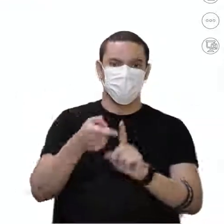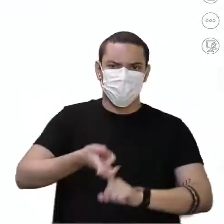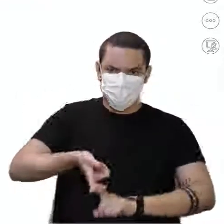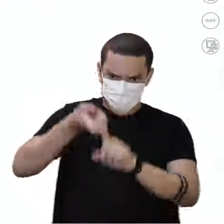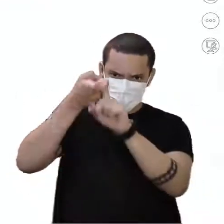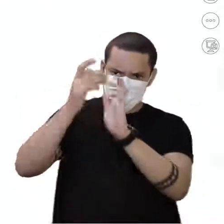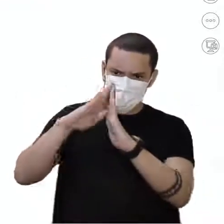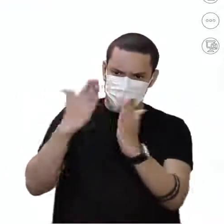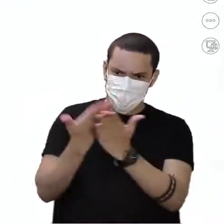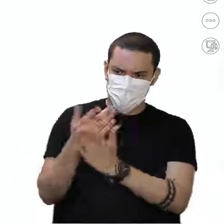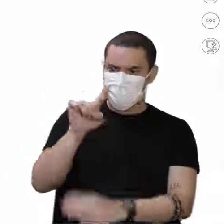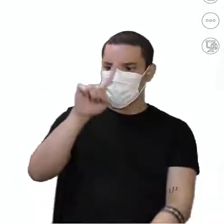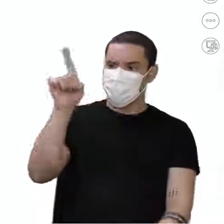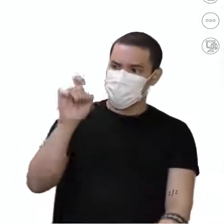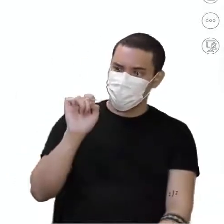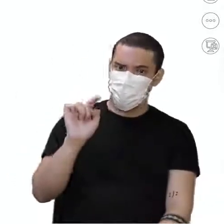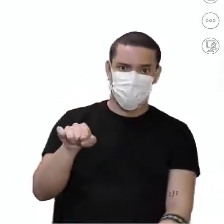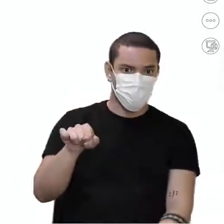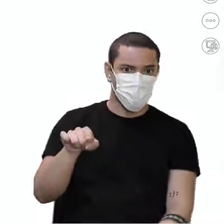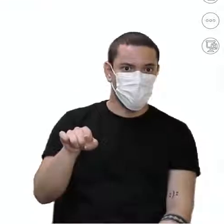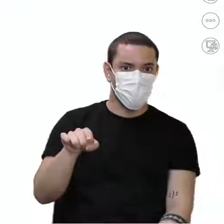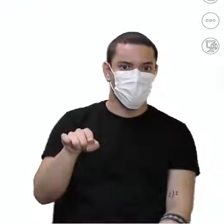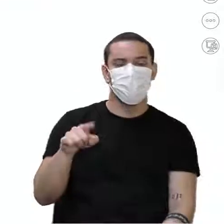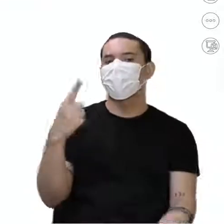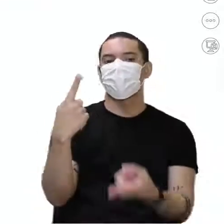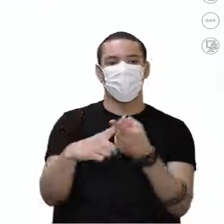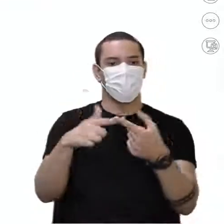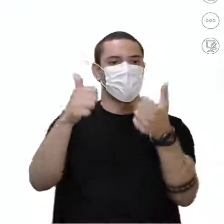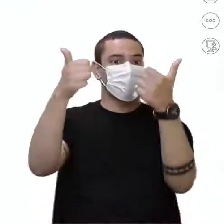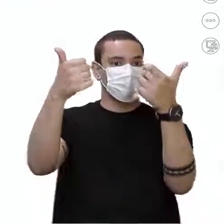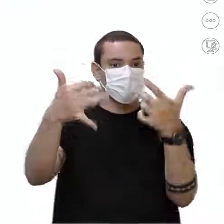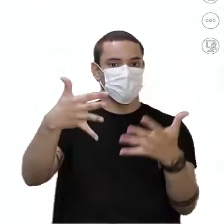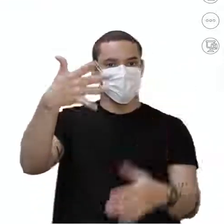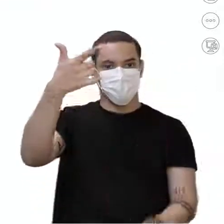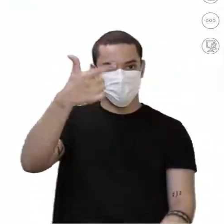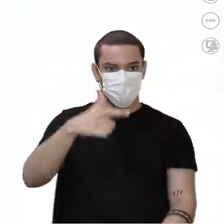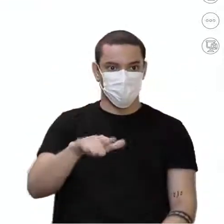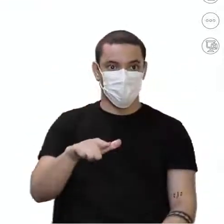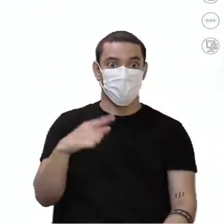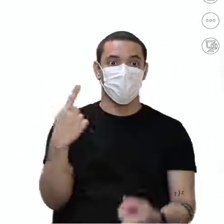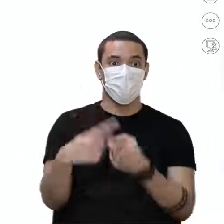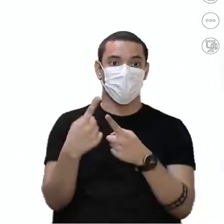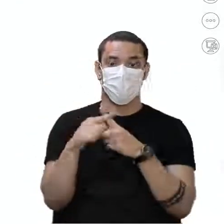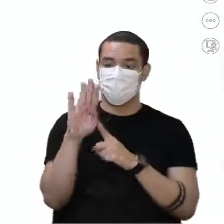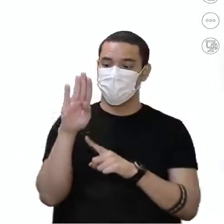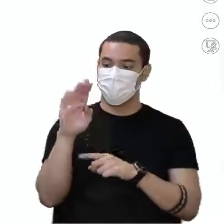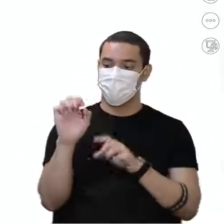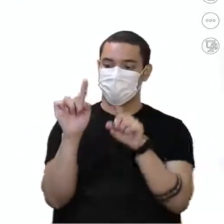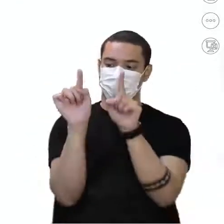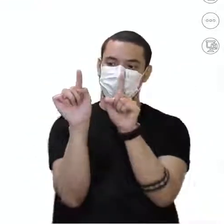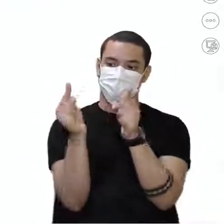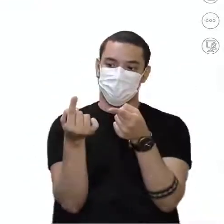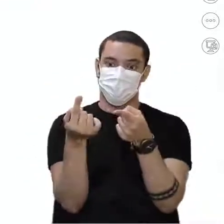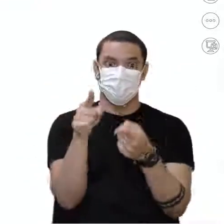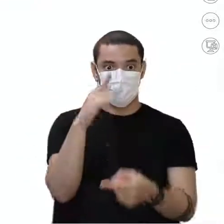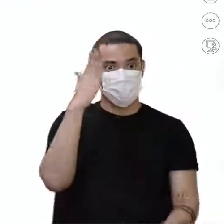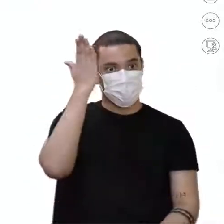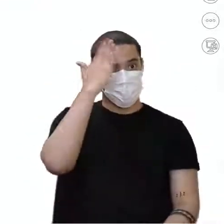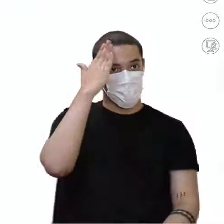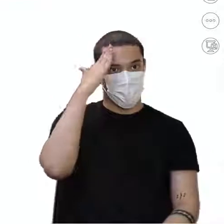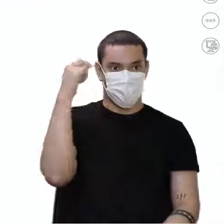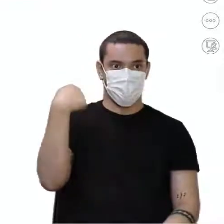interrogação. Have you ever been? Para quem não entendeu, por que esse... Vou explicar de novo. Por que esse to be está aqui no parênteses? É só para que você saiba